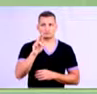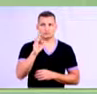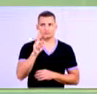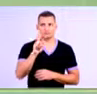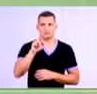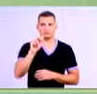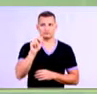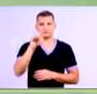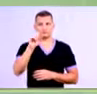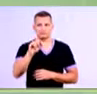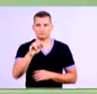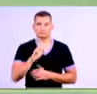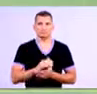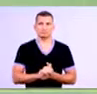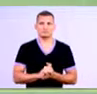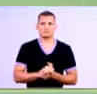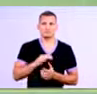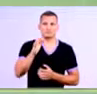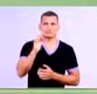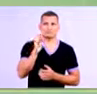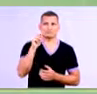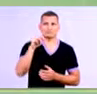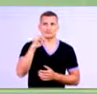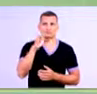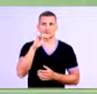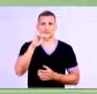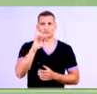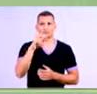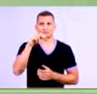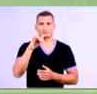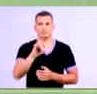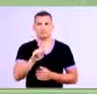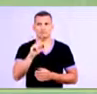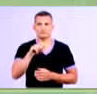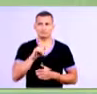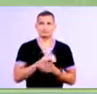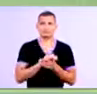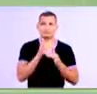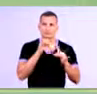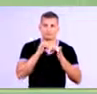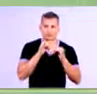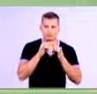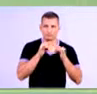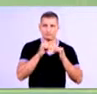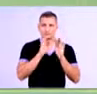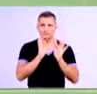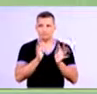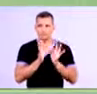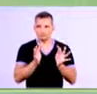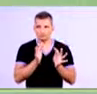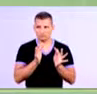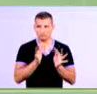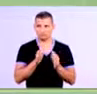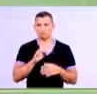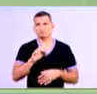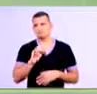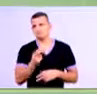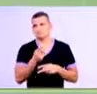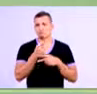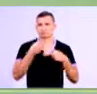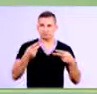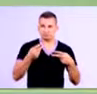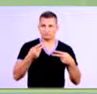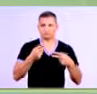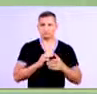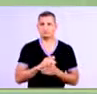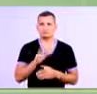informações simples que permitem a operação de um dispositivo ou de um objeto.